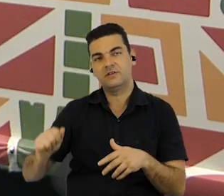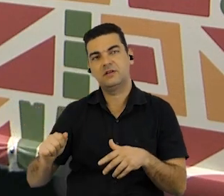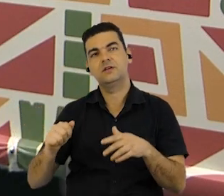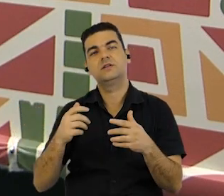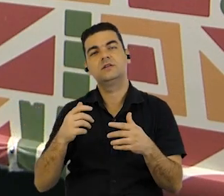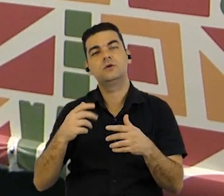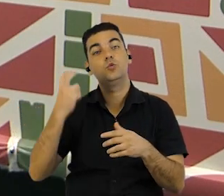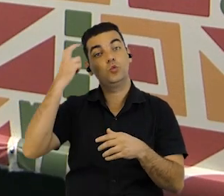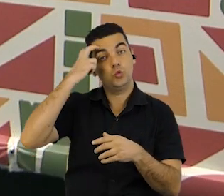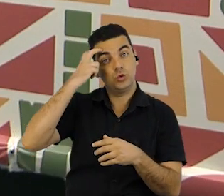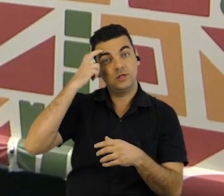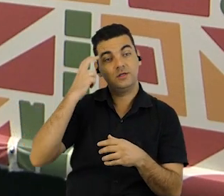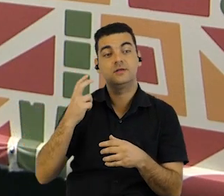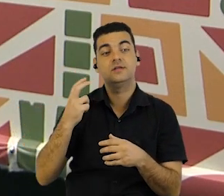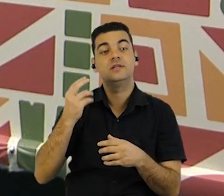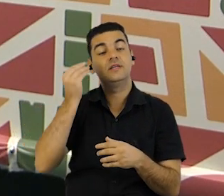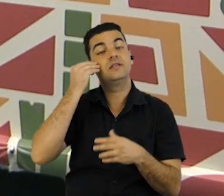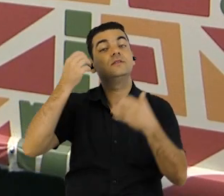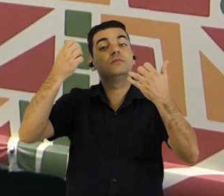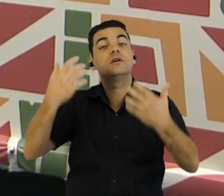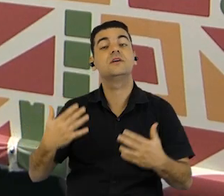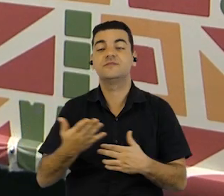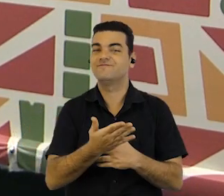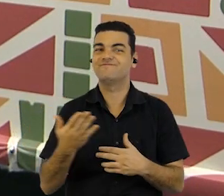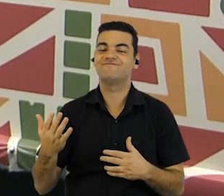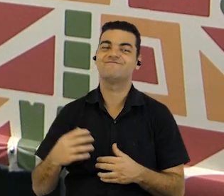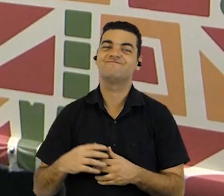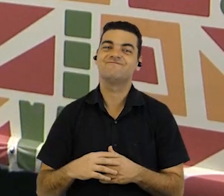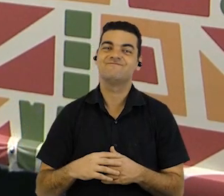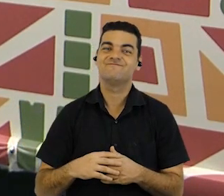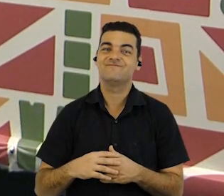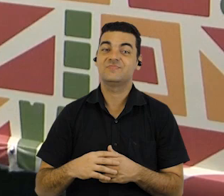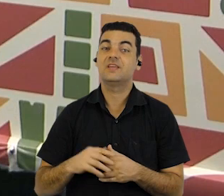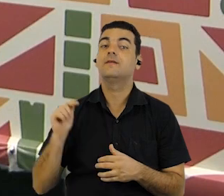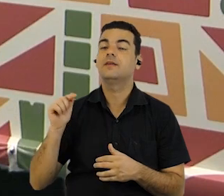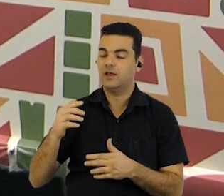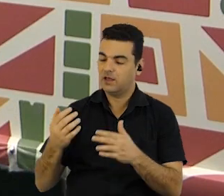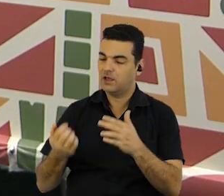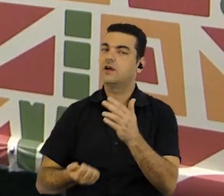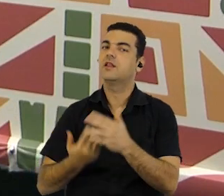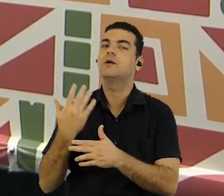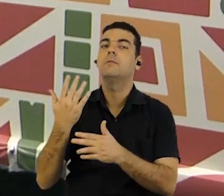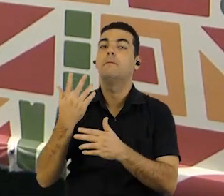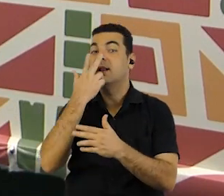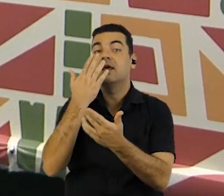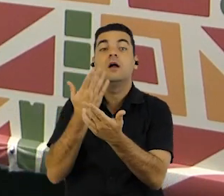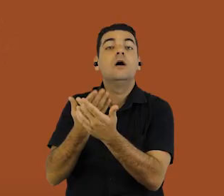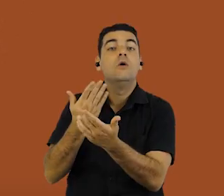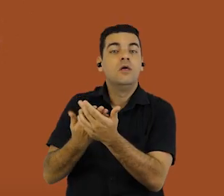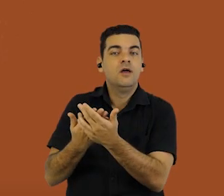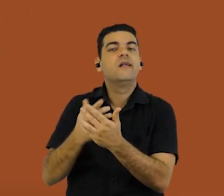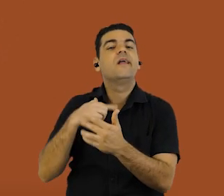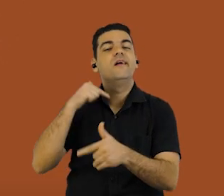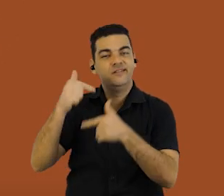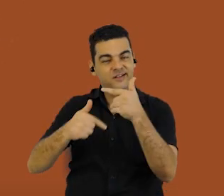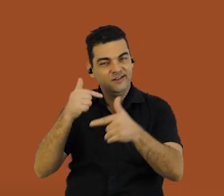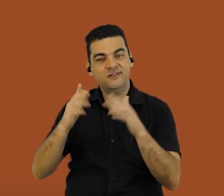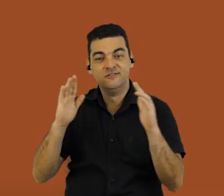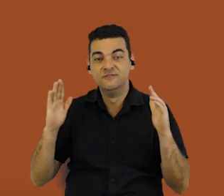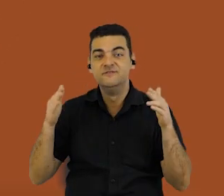cultura africana. E nós desenvolvemos roteiros de aula com